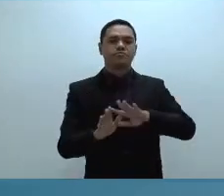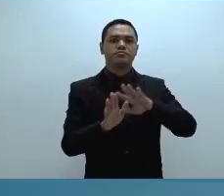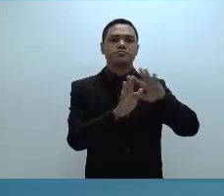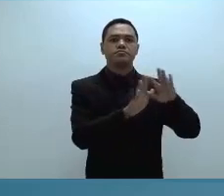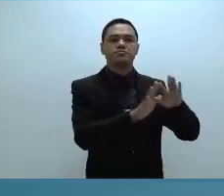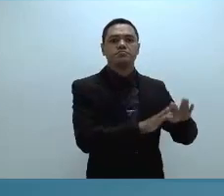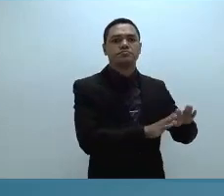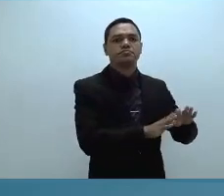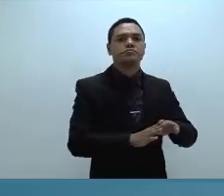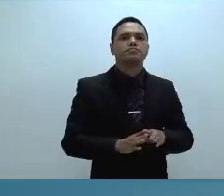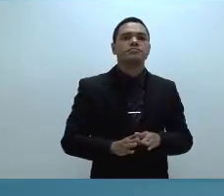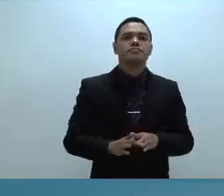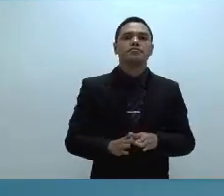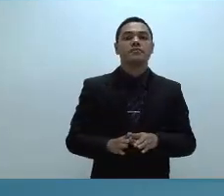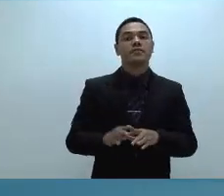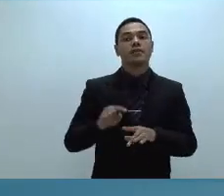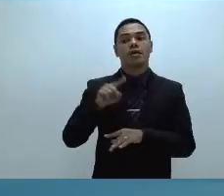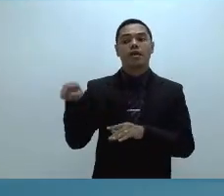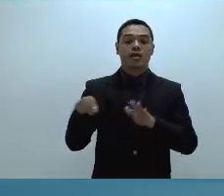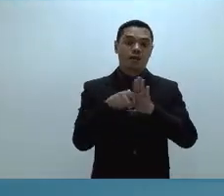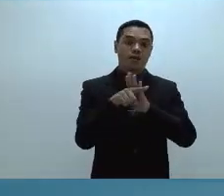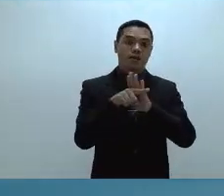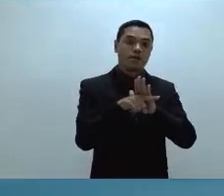Verificou e aplicou